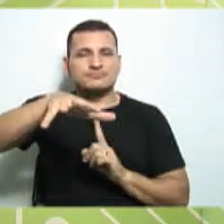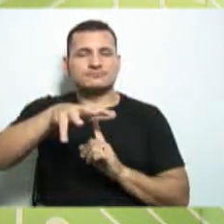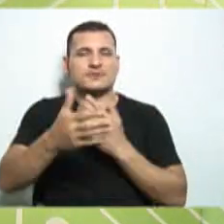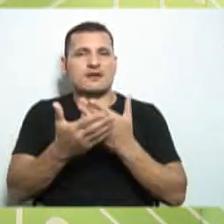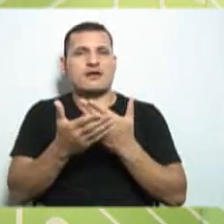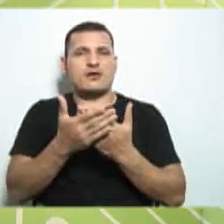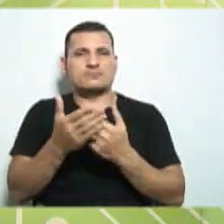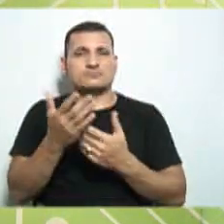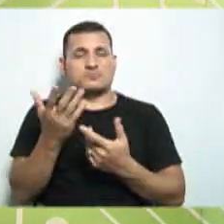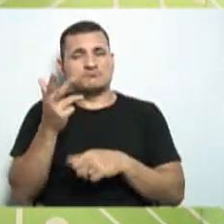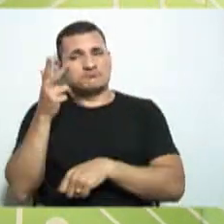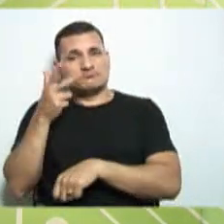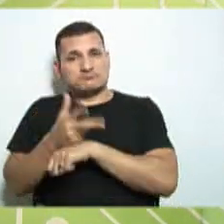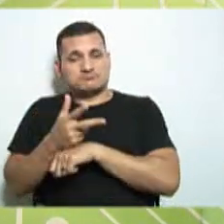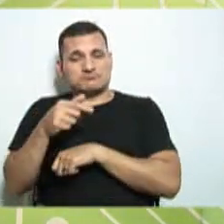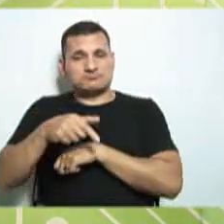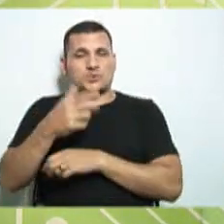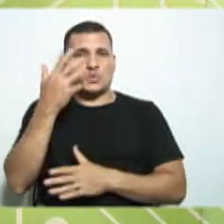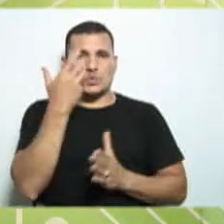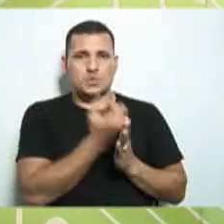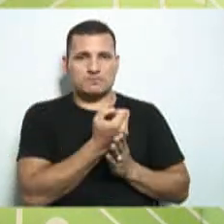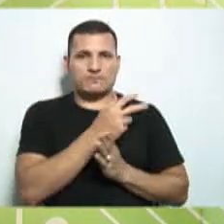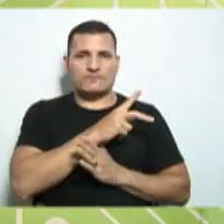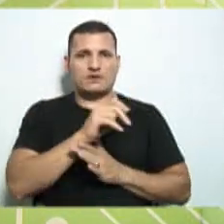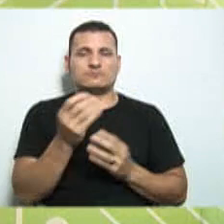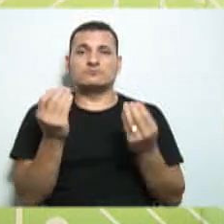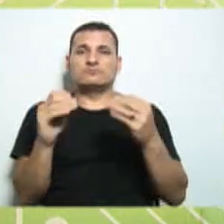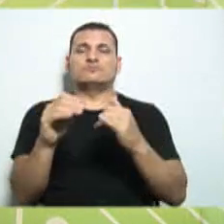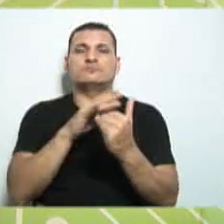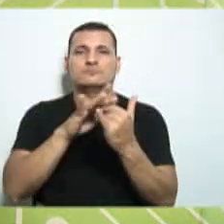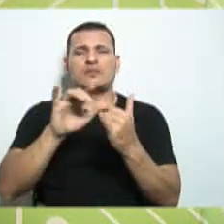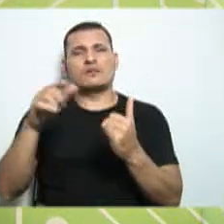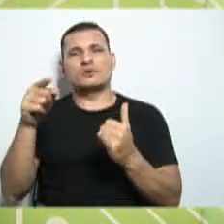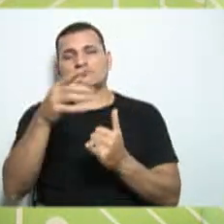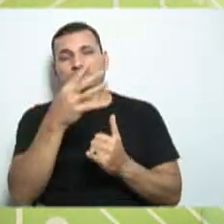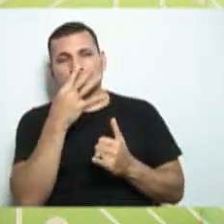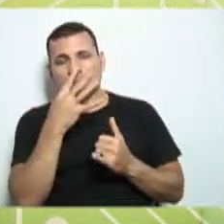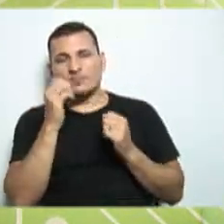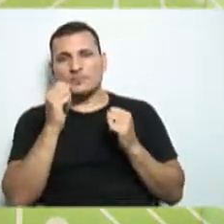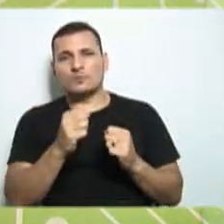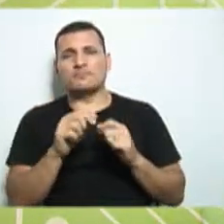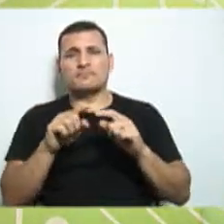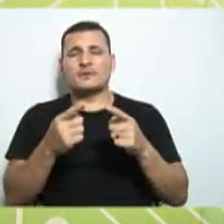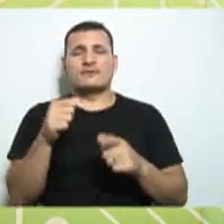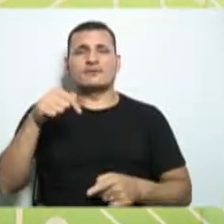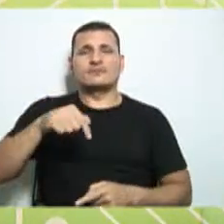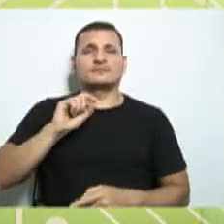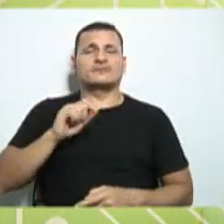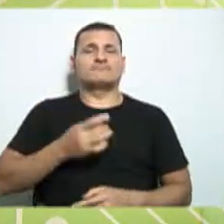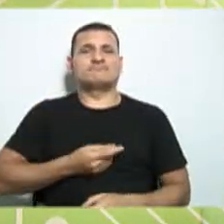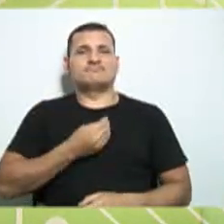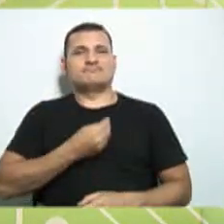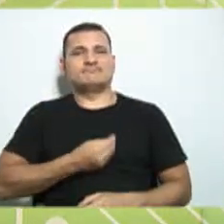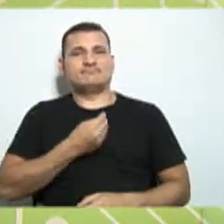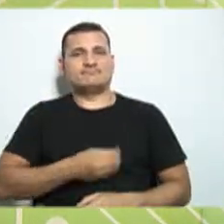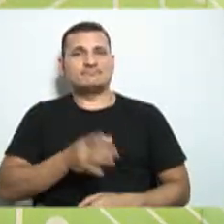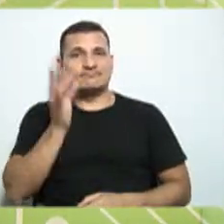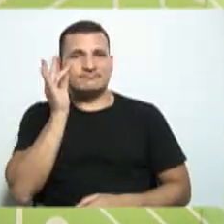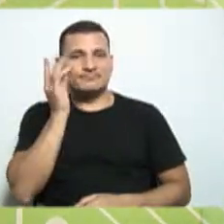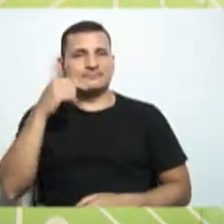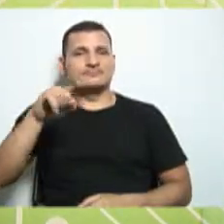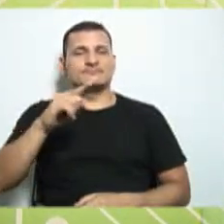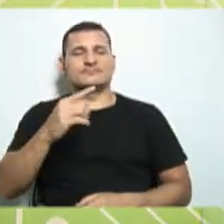claro que ela vai ficar gravada aqui e no outro momento você vai poder assistir, mas nada melhor do que estar ao vivo, você mandando mensagem ali através do